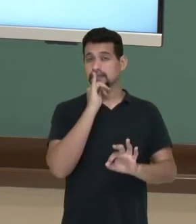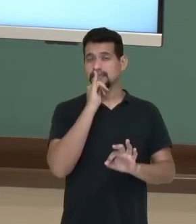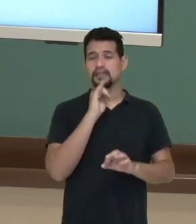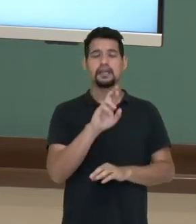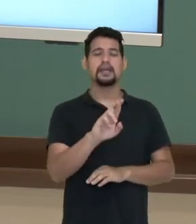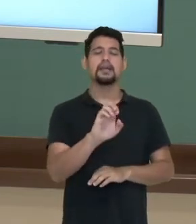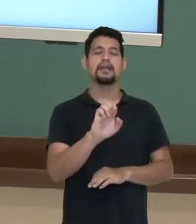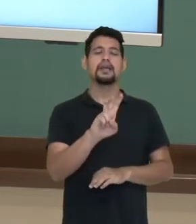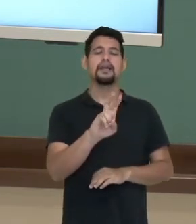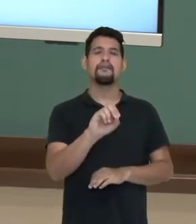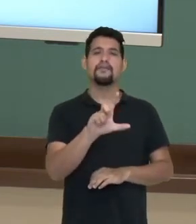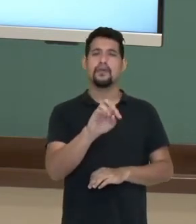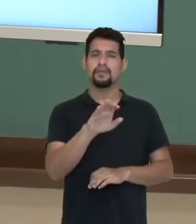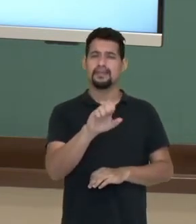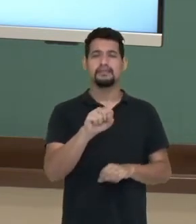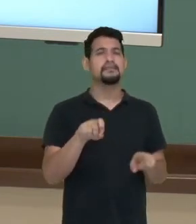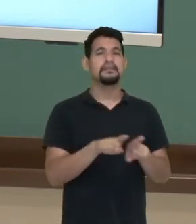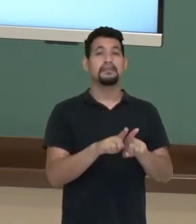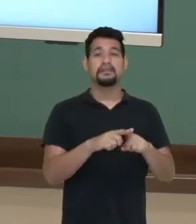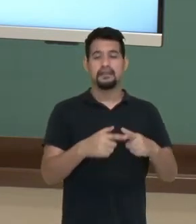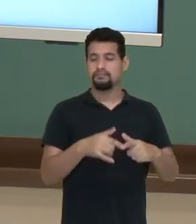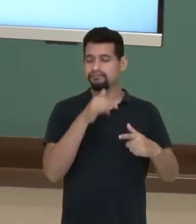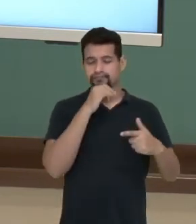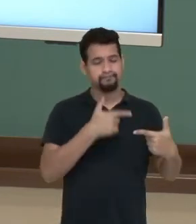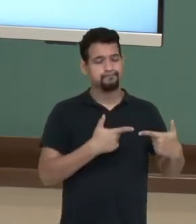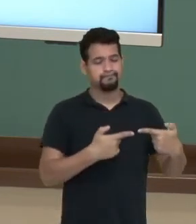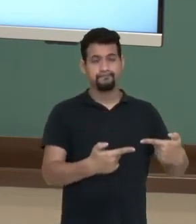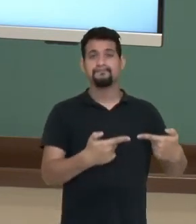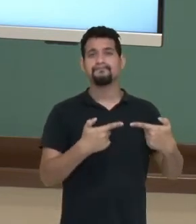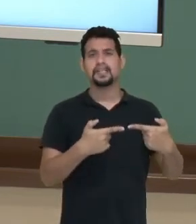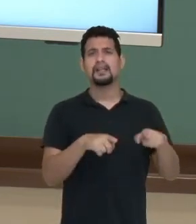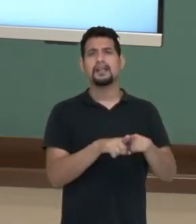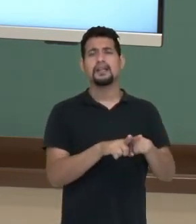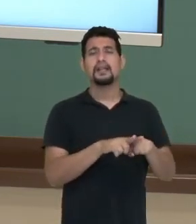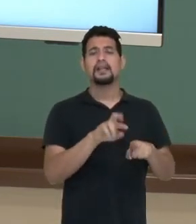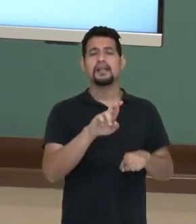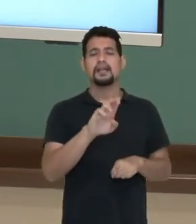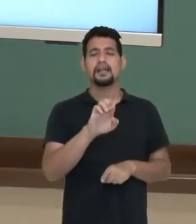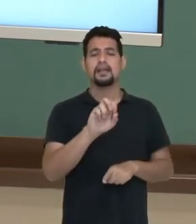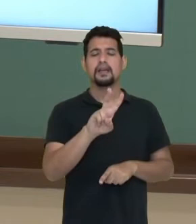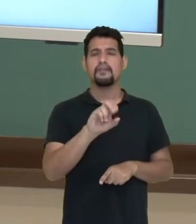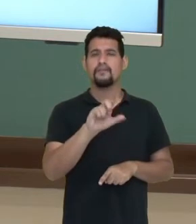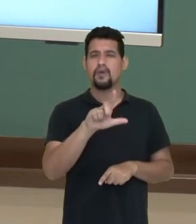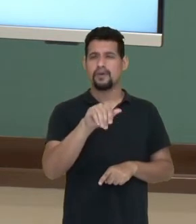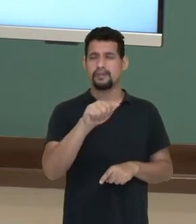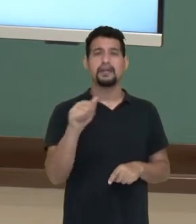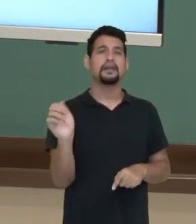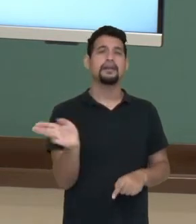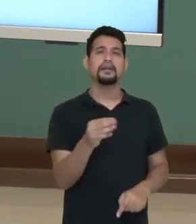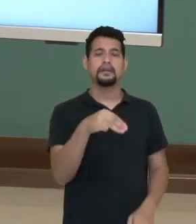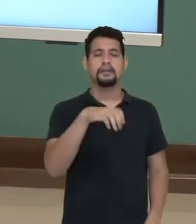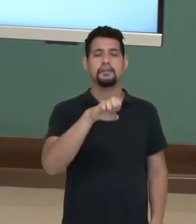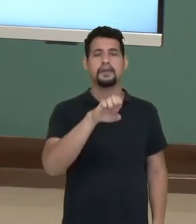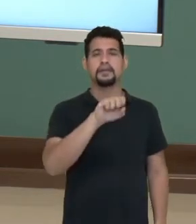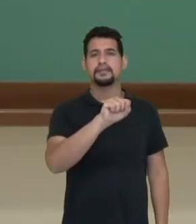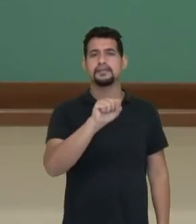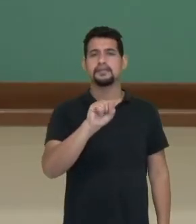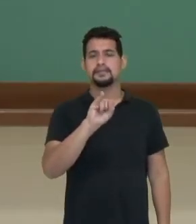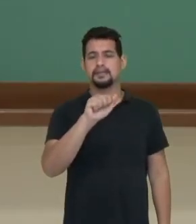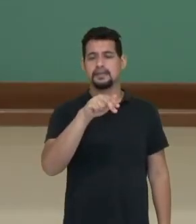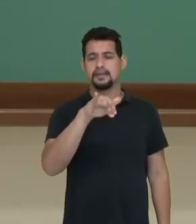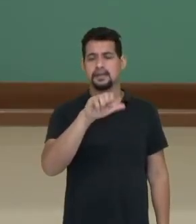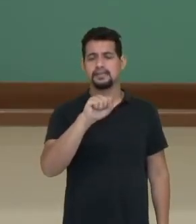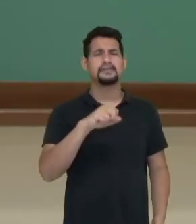revoltas, tanto dentro das Forças Armadas, como a Revolta da Armada, quanto revoltas messiânicas e populares. Isso